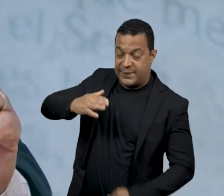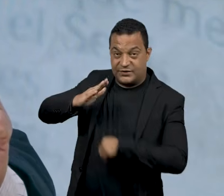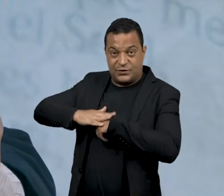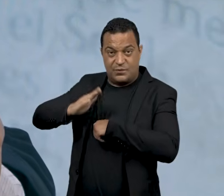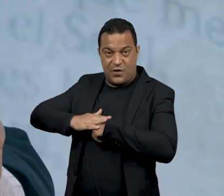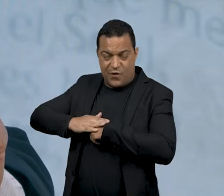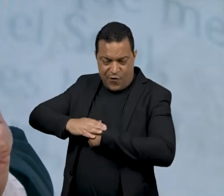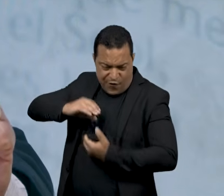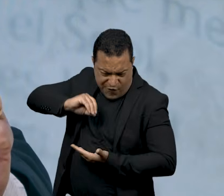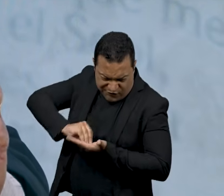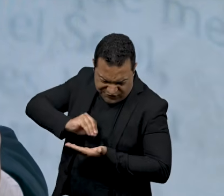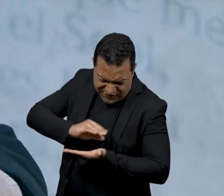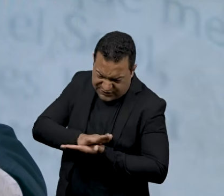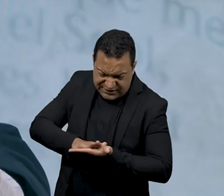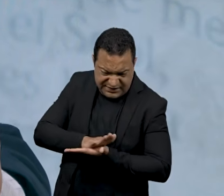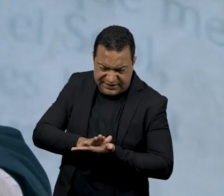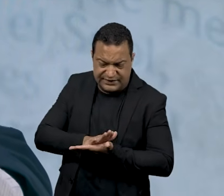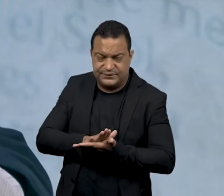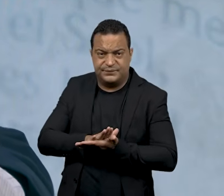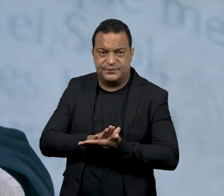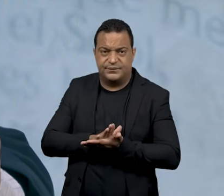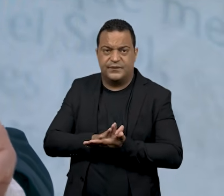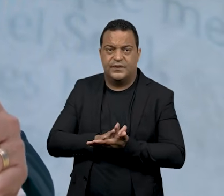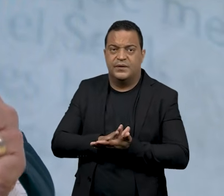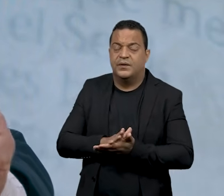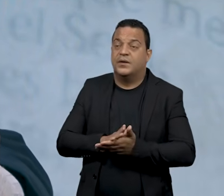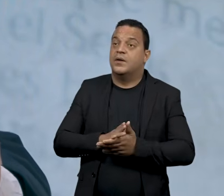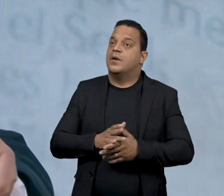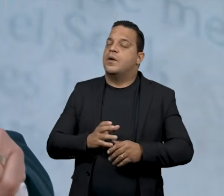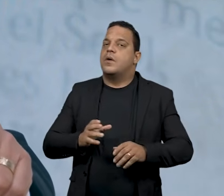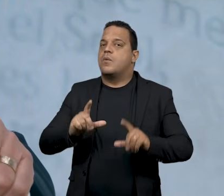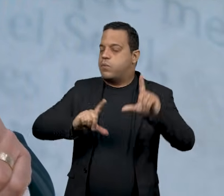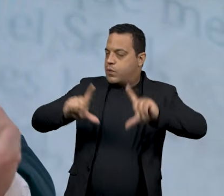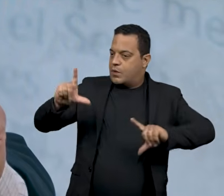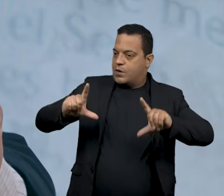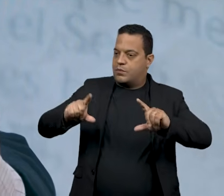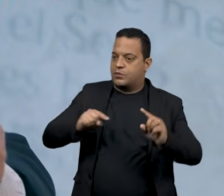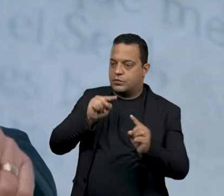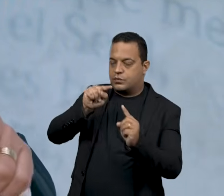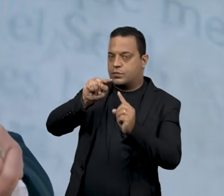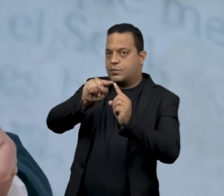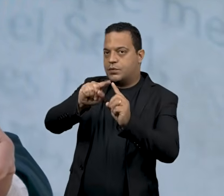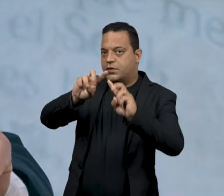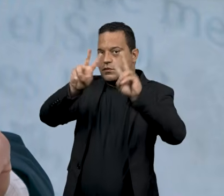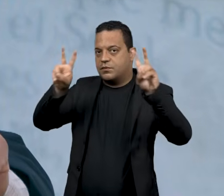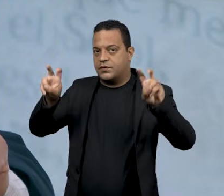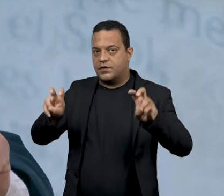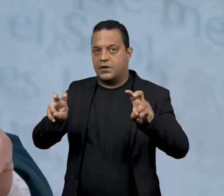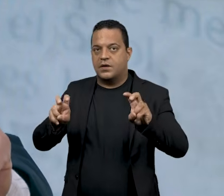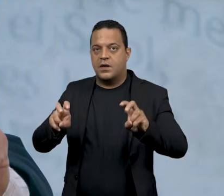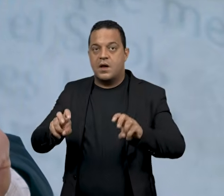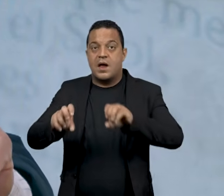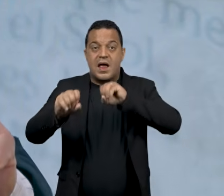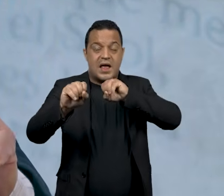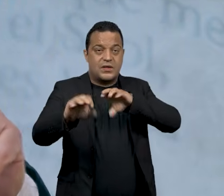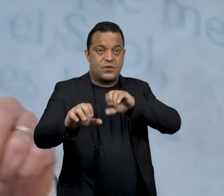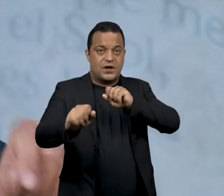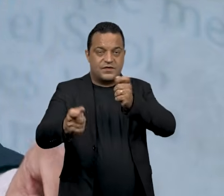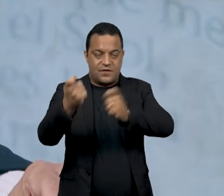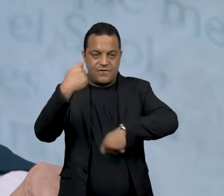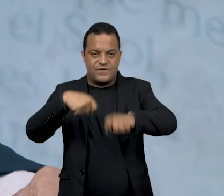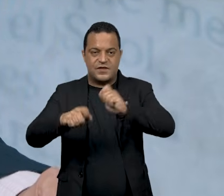de 28 de junho e 5 de julho. Maravilha. São os programas sobre educação financeira, que a